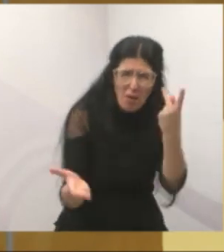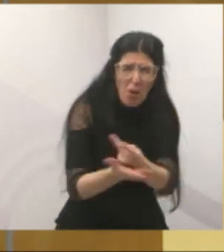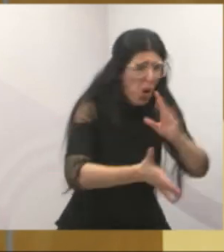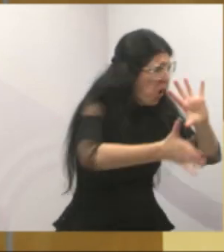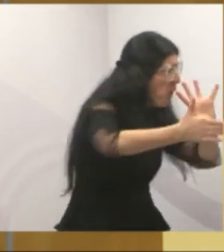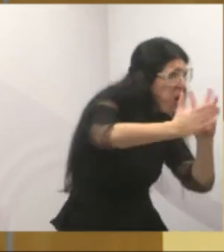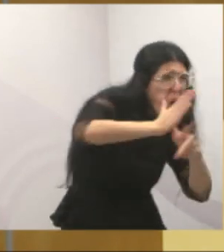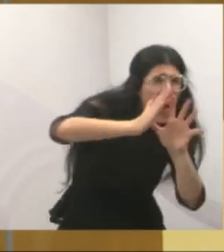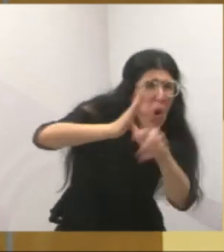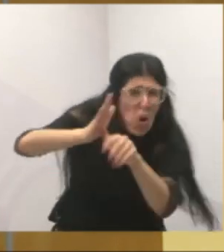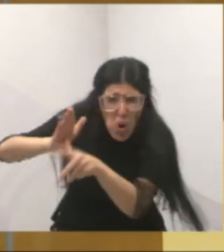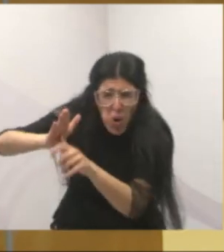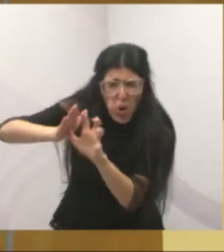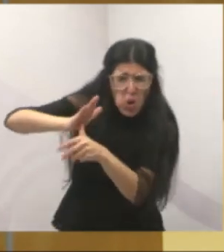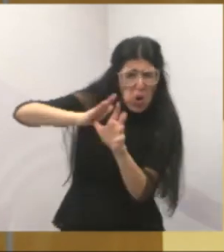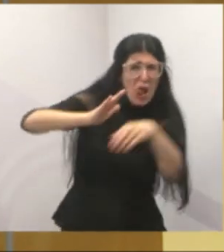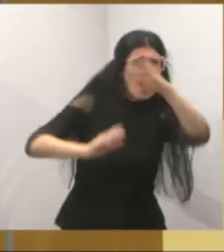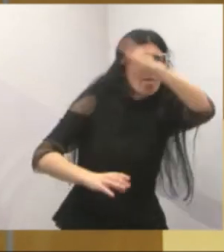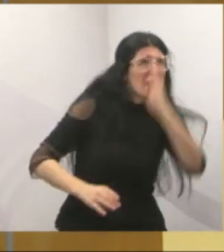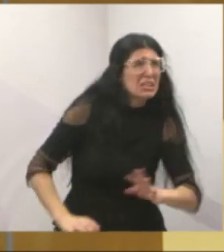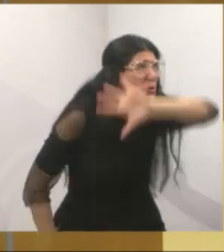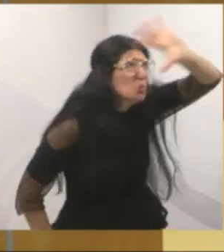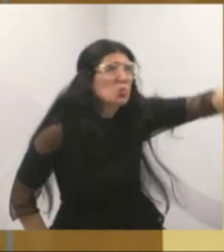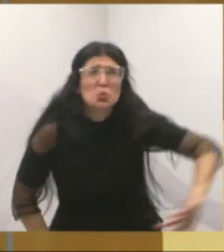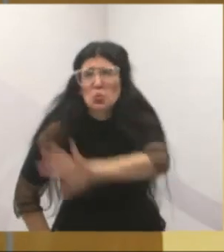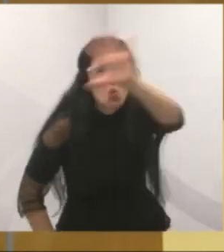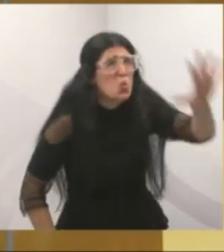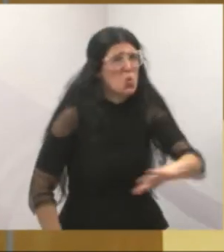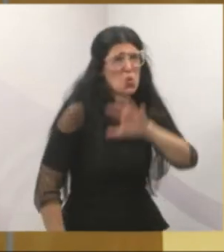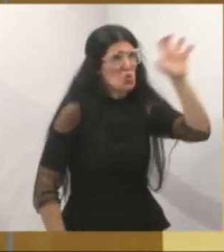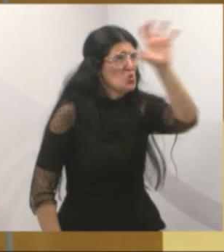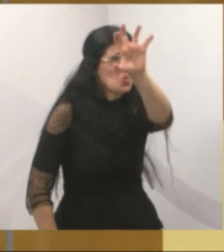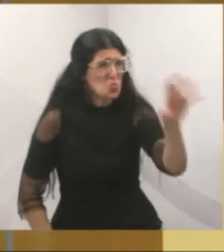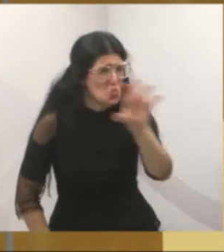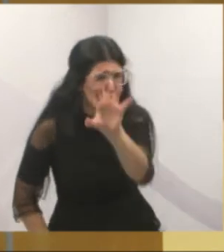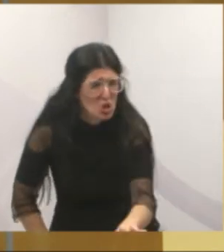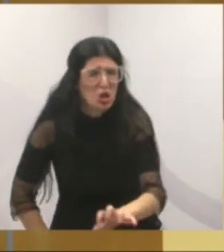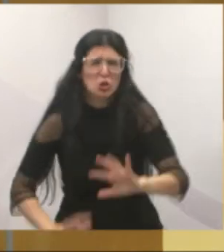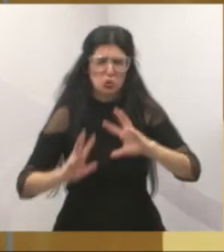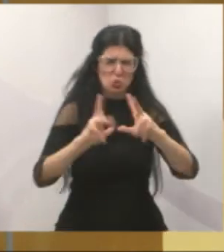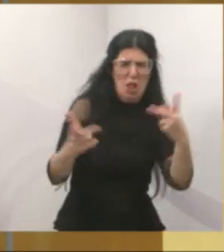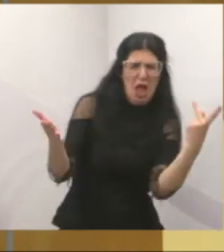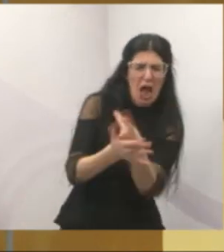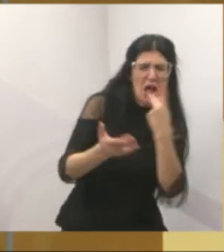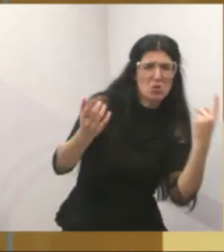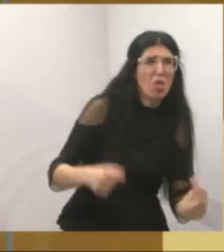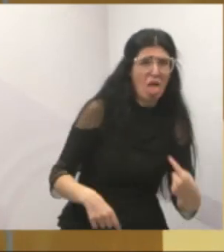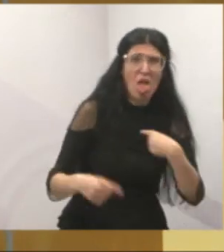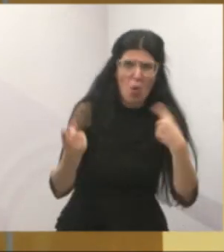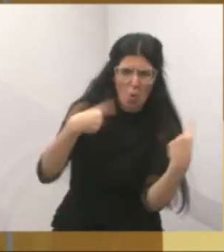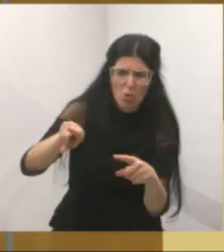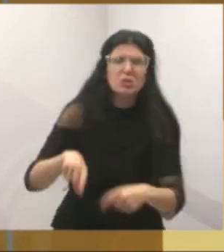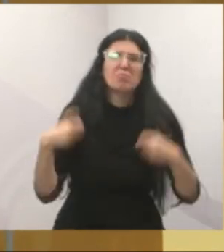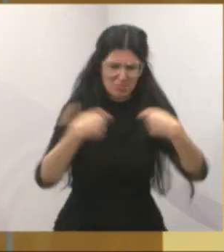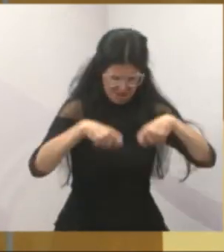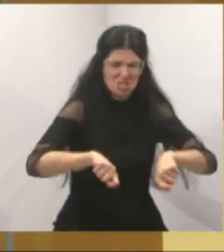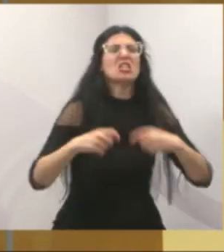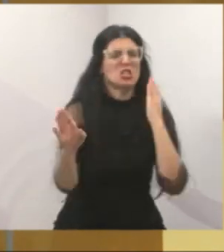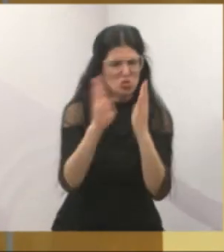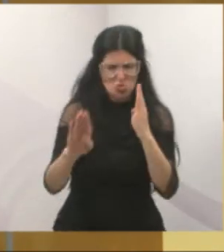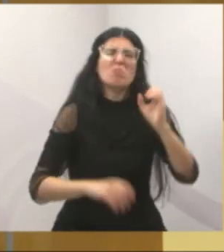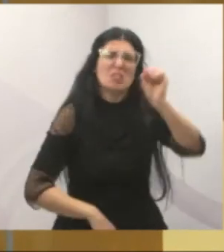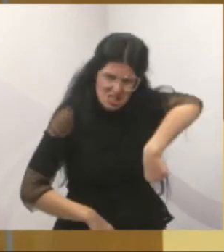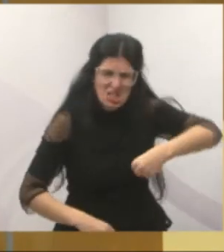em todo lugar. E onde estiver, eu sou radicalmente contra. Tudo que tiver para se investigar, tem que investigar e a